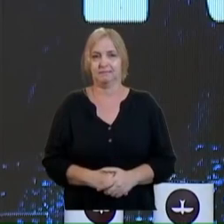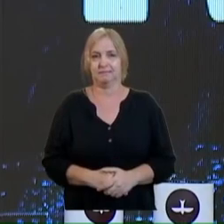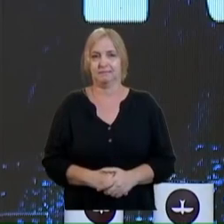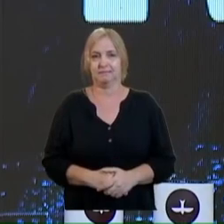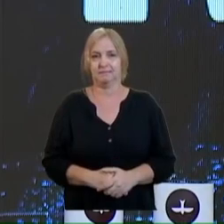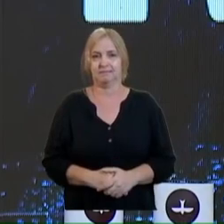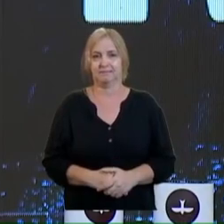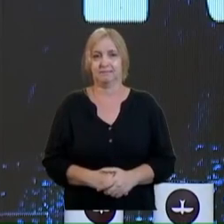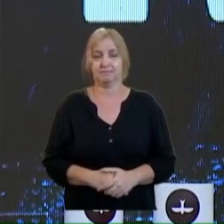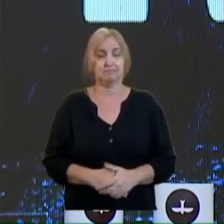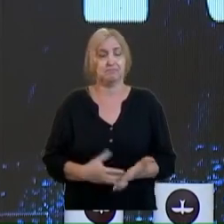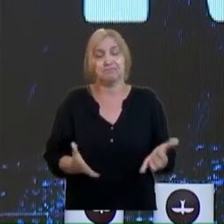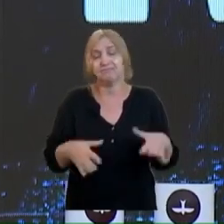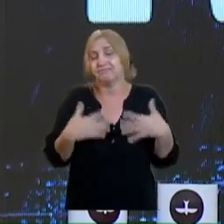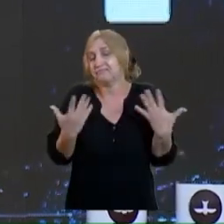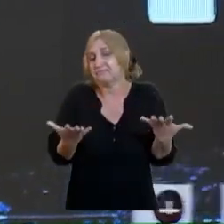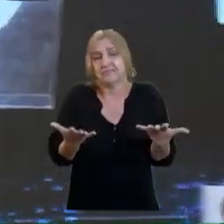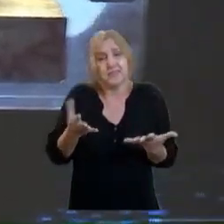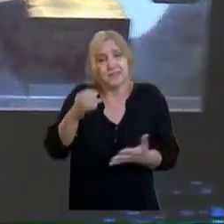Não entendemos.